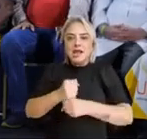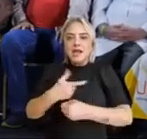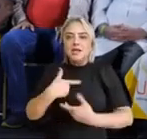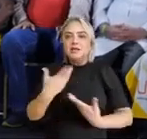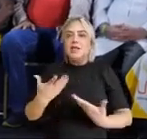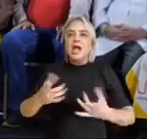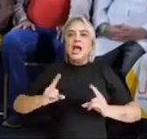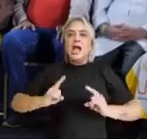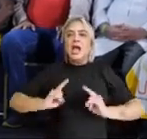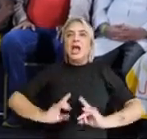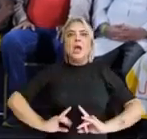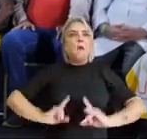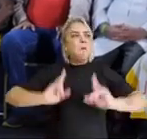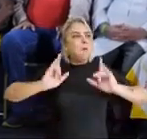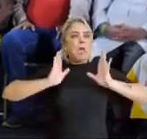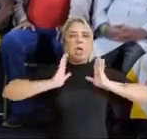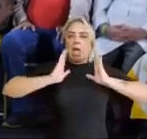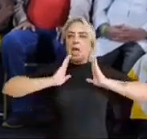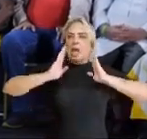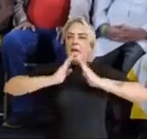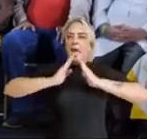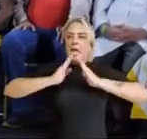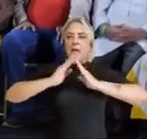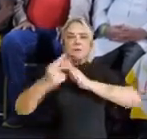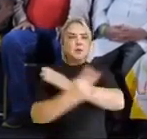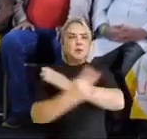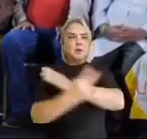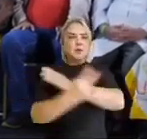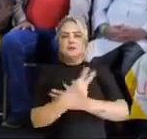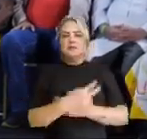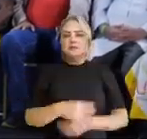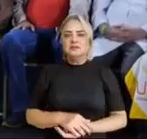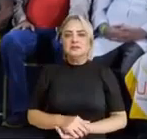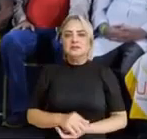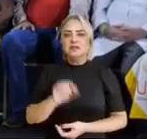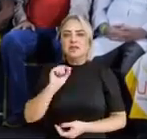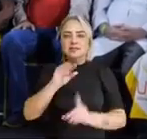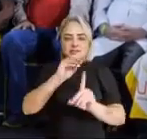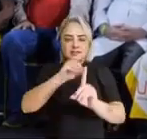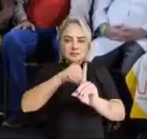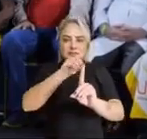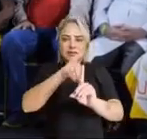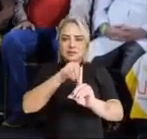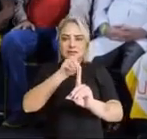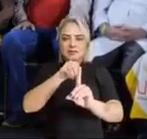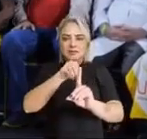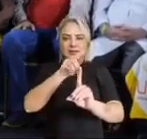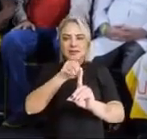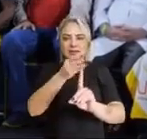toda protegida. Tal é a situação de vulnerabilidade